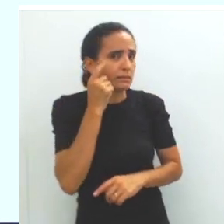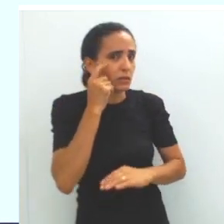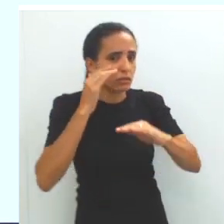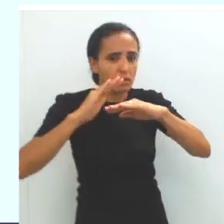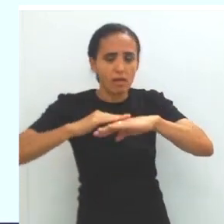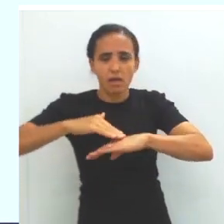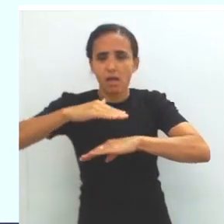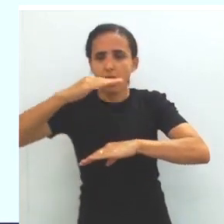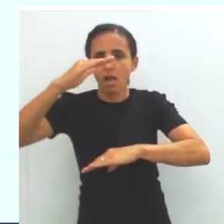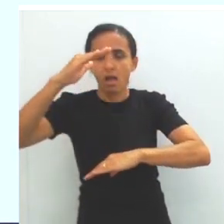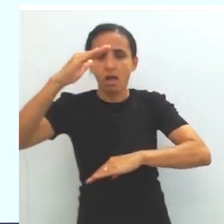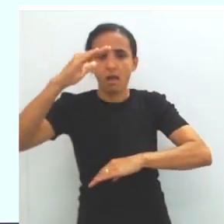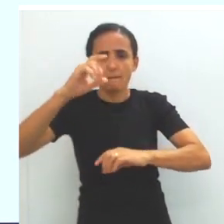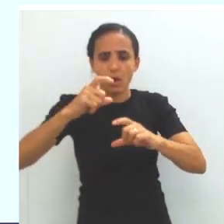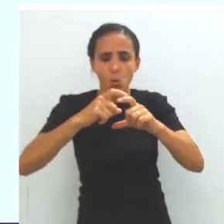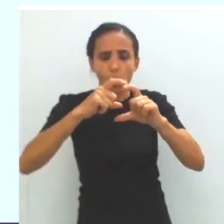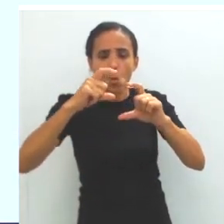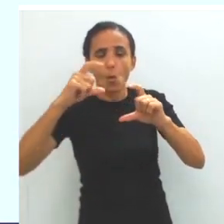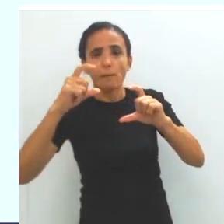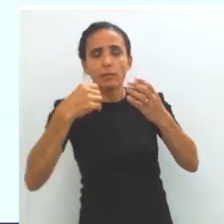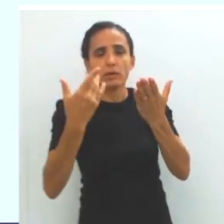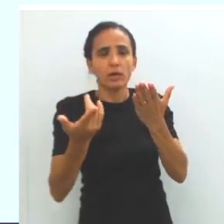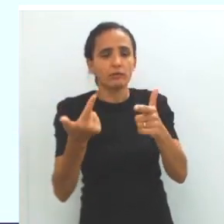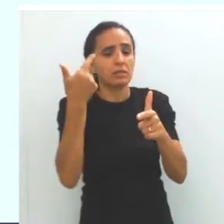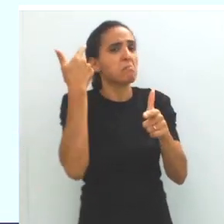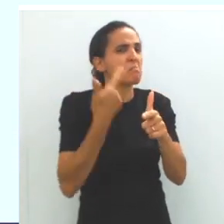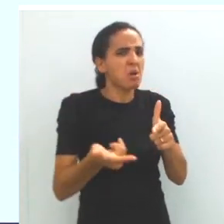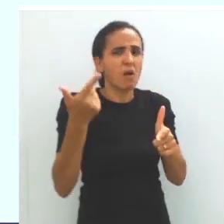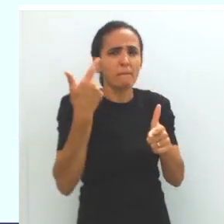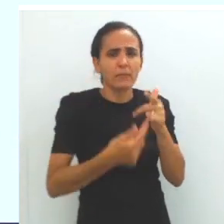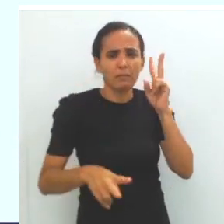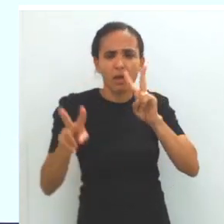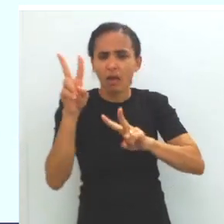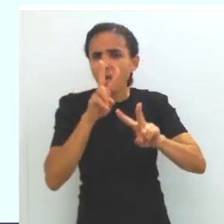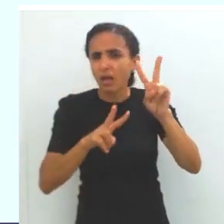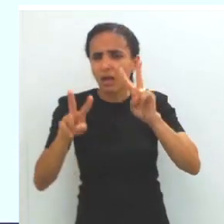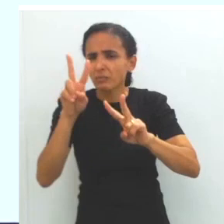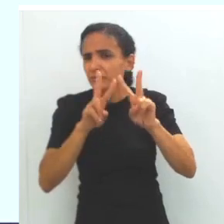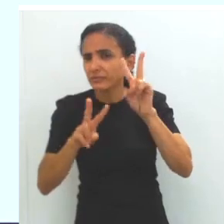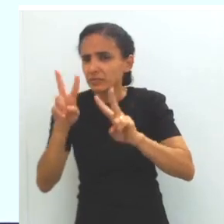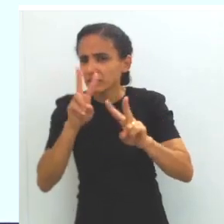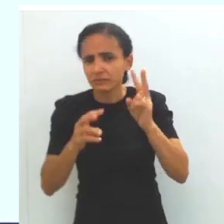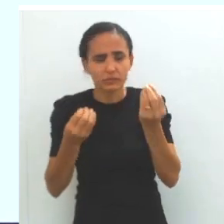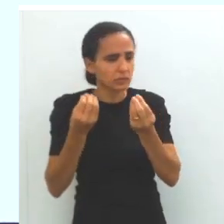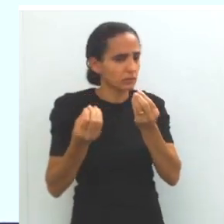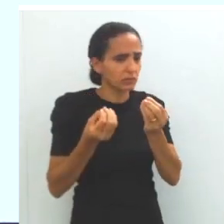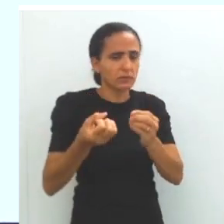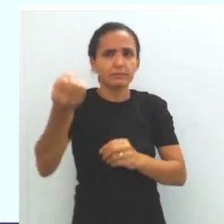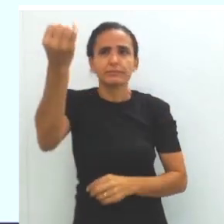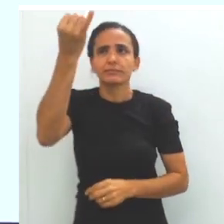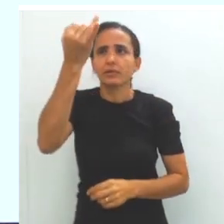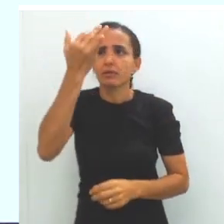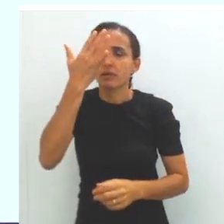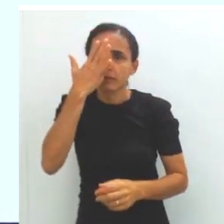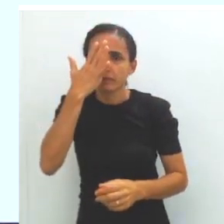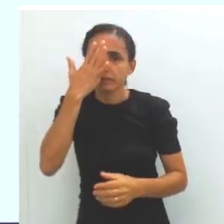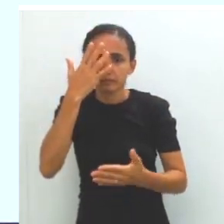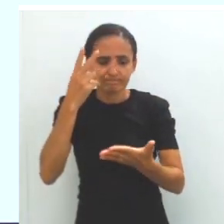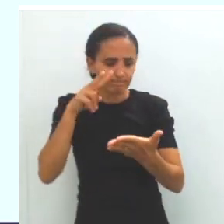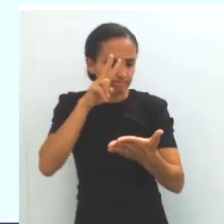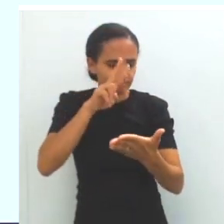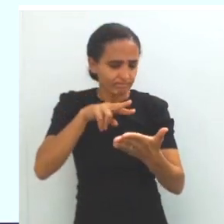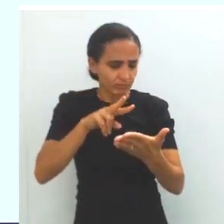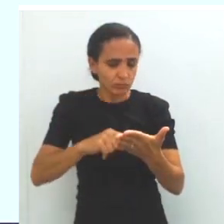globo ocular é maior, eu vou ter problemas de onde a luz